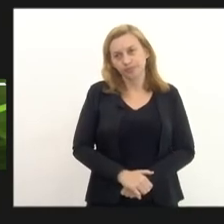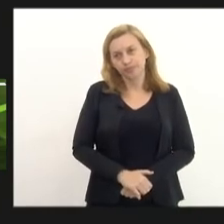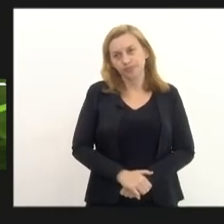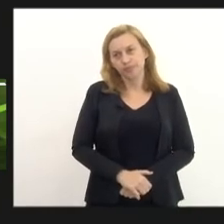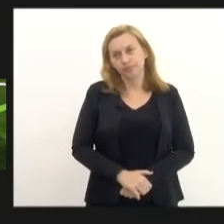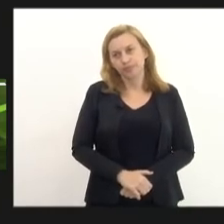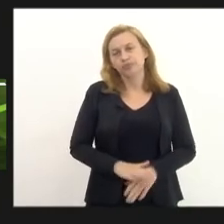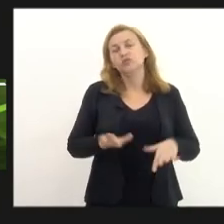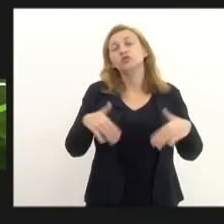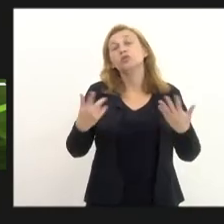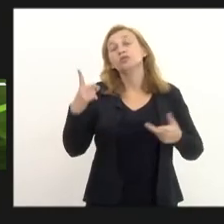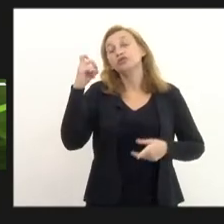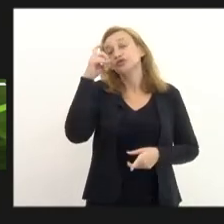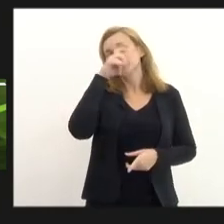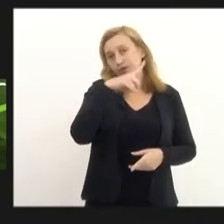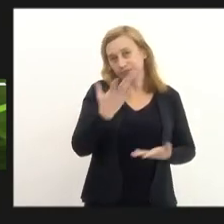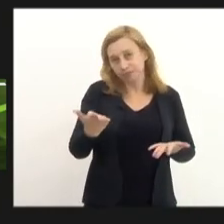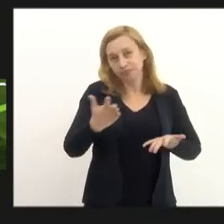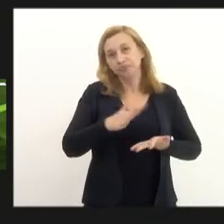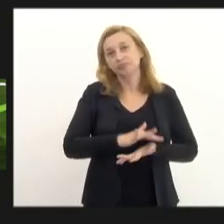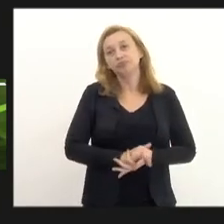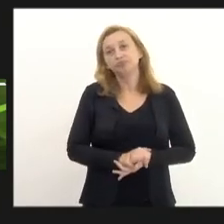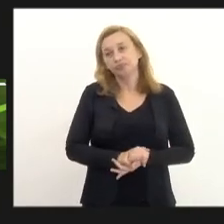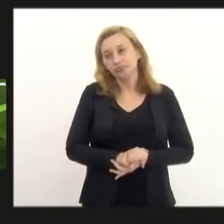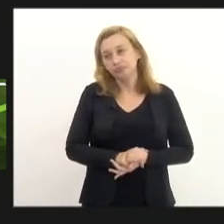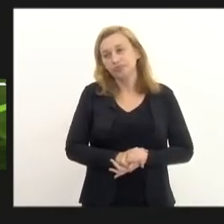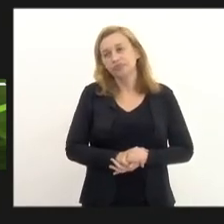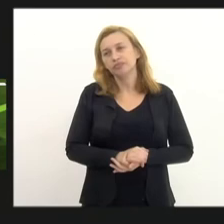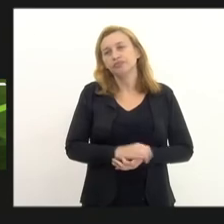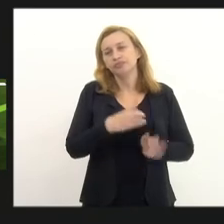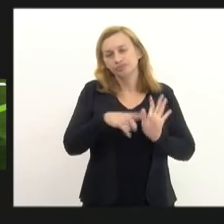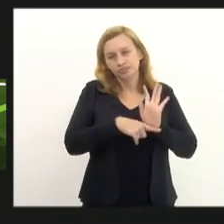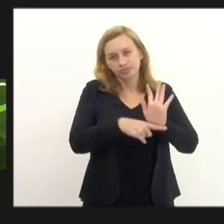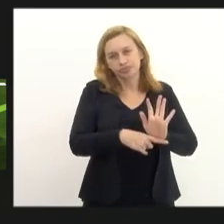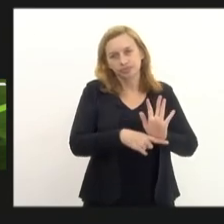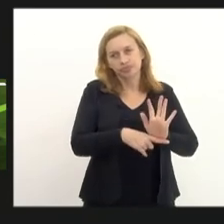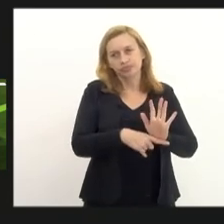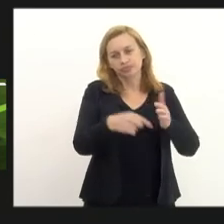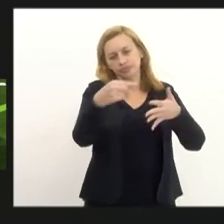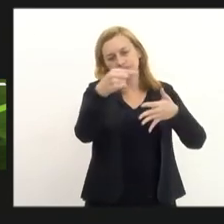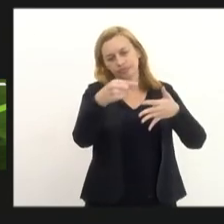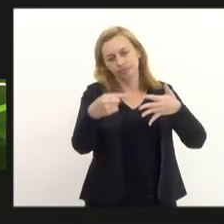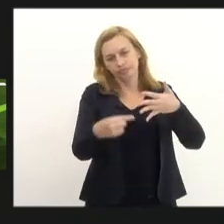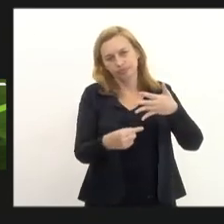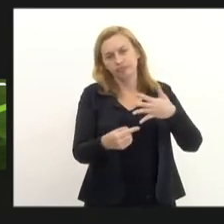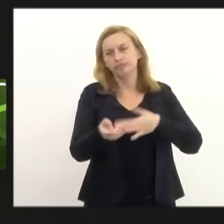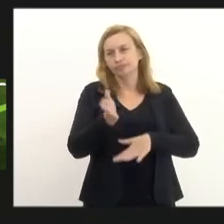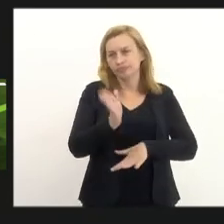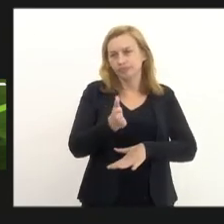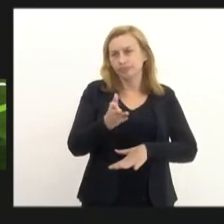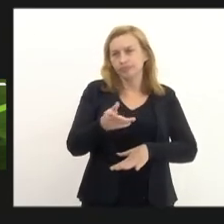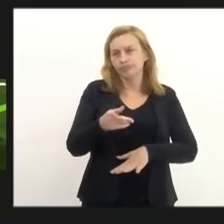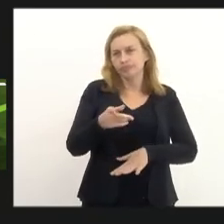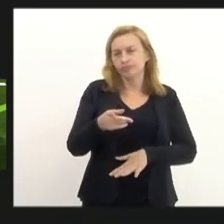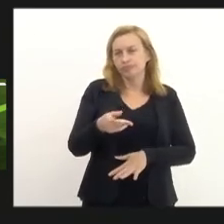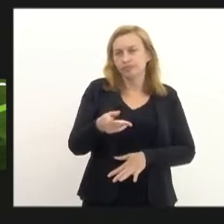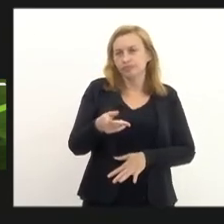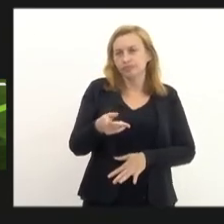Qual é essa dificuldade de atender a esses índices, né, que